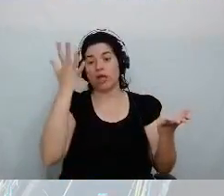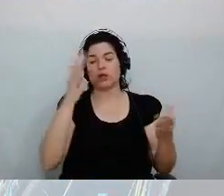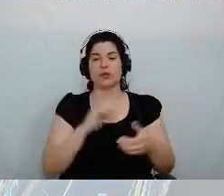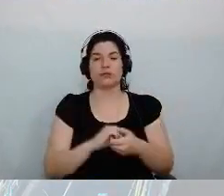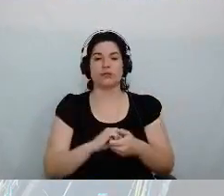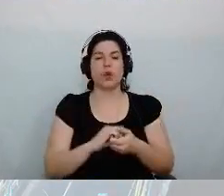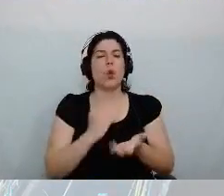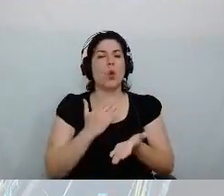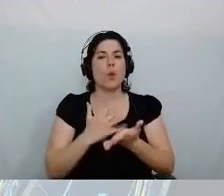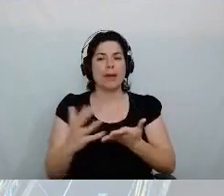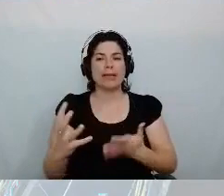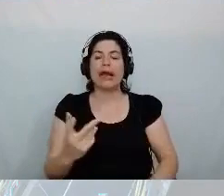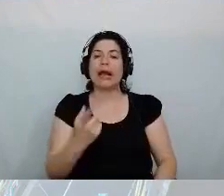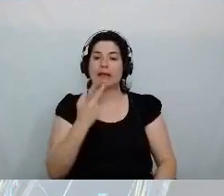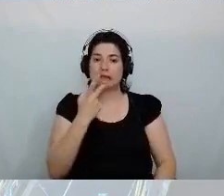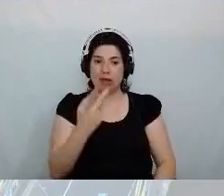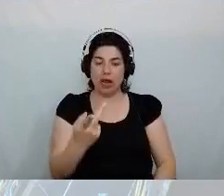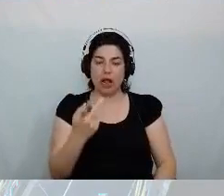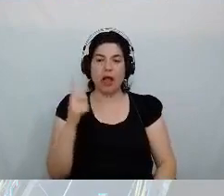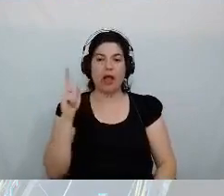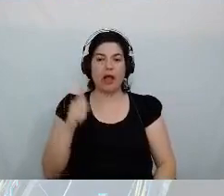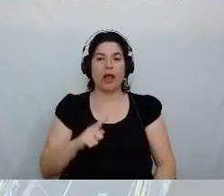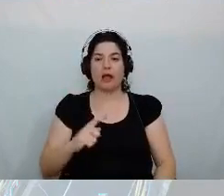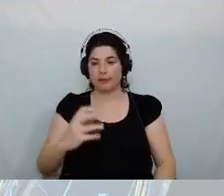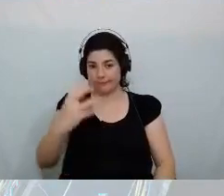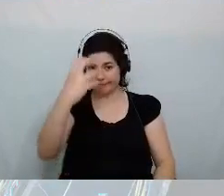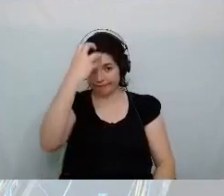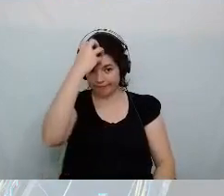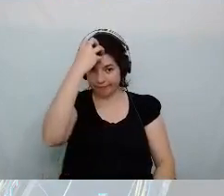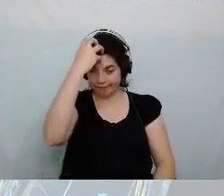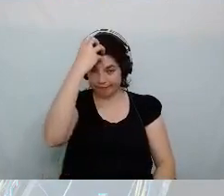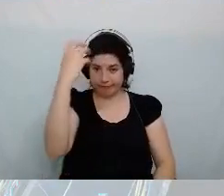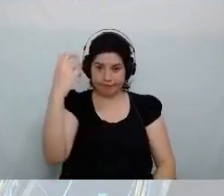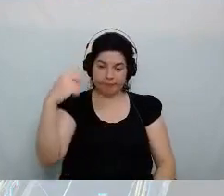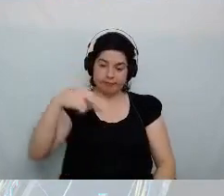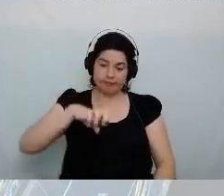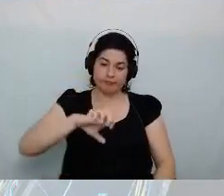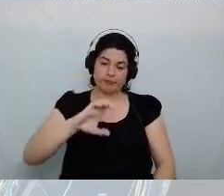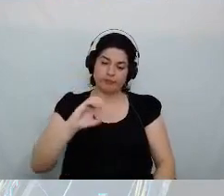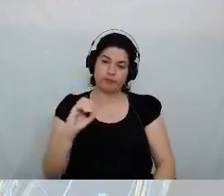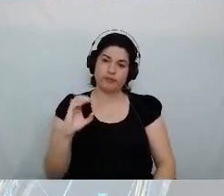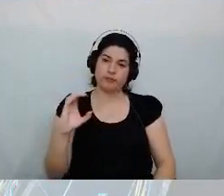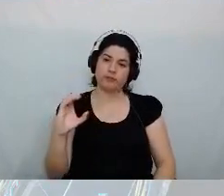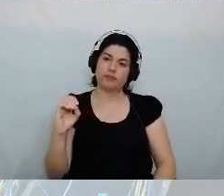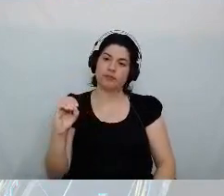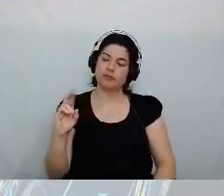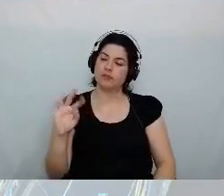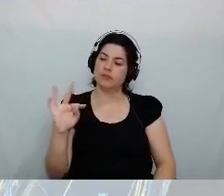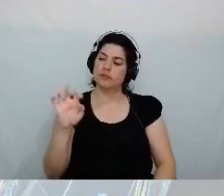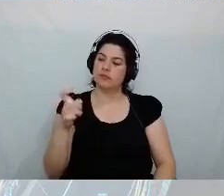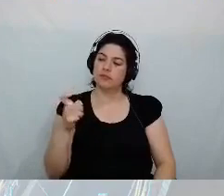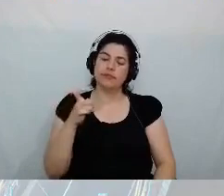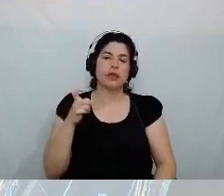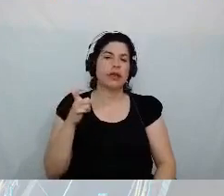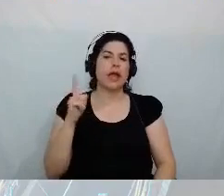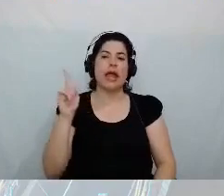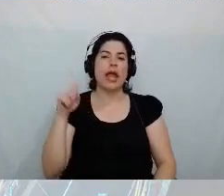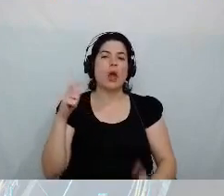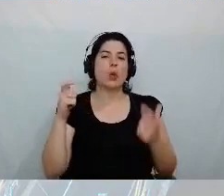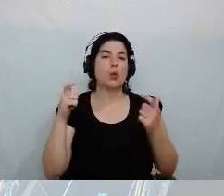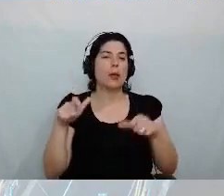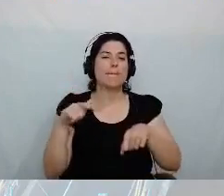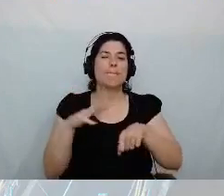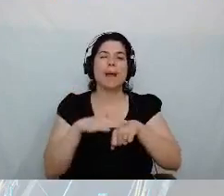começa a falar do neocórtex, o neocórtex é a parte mais nova,